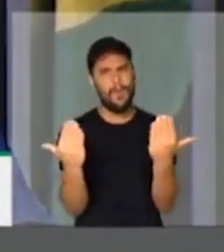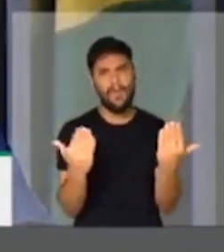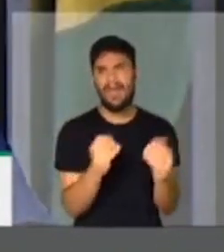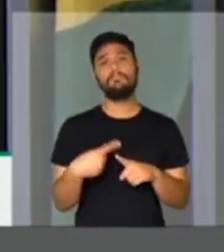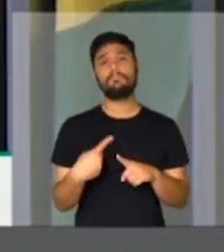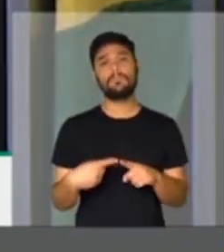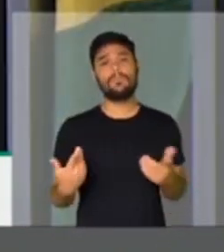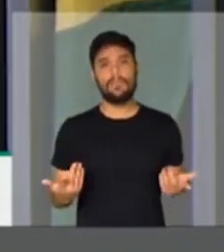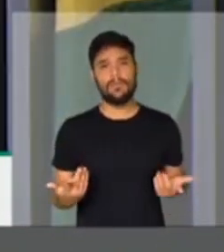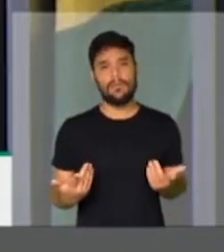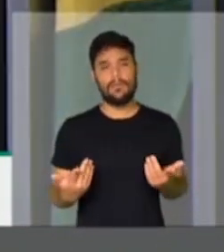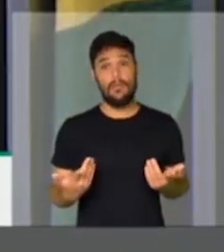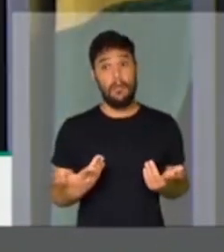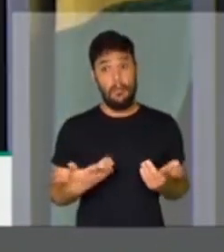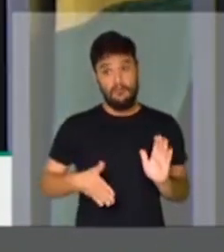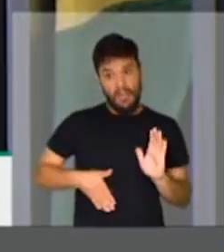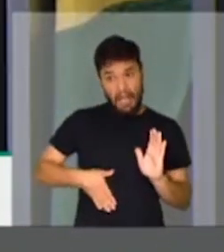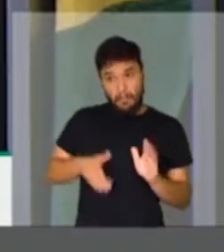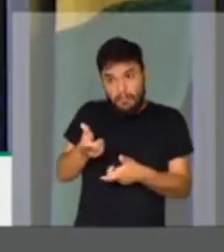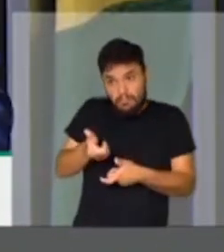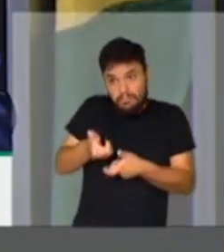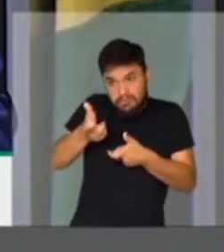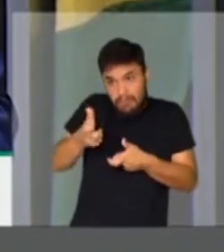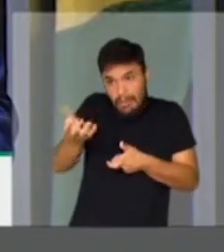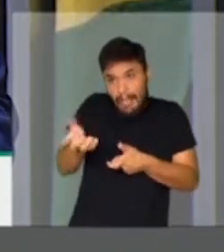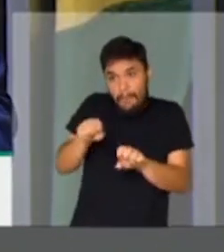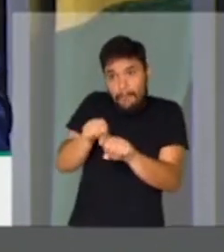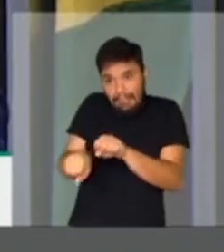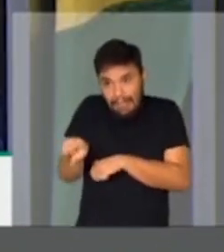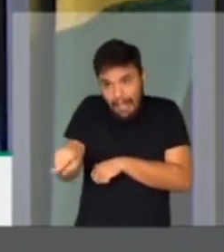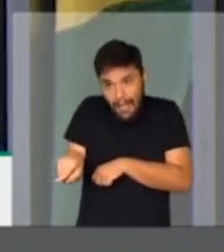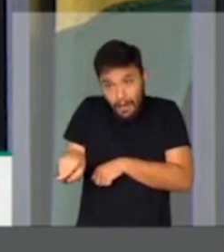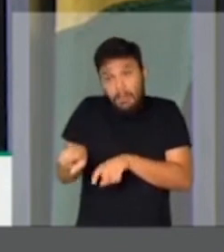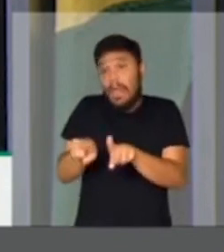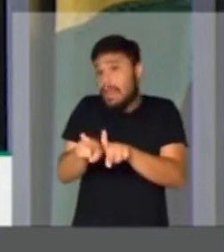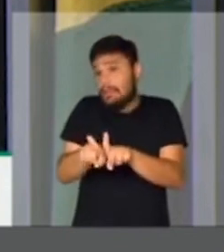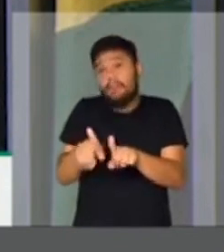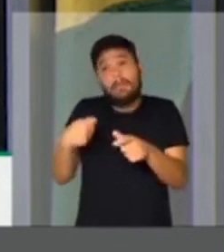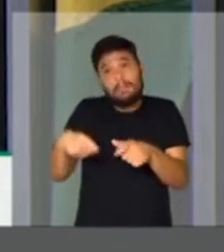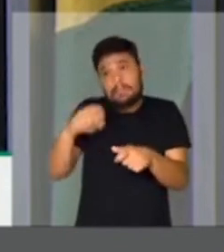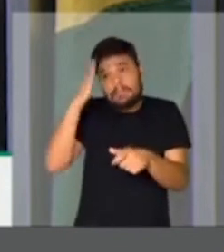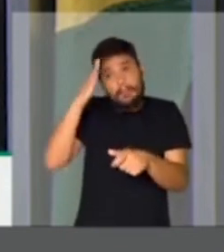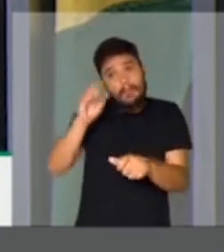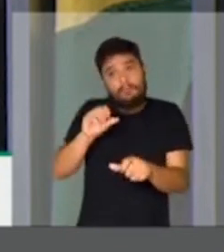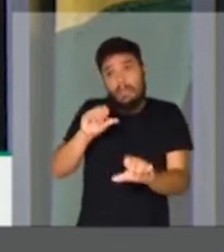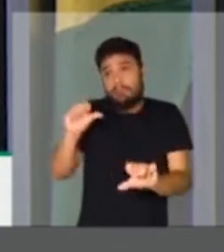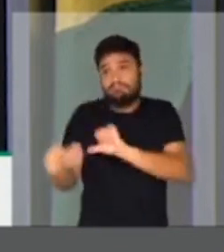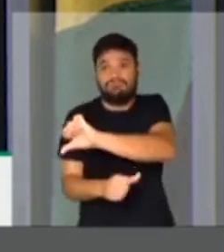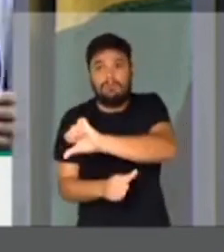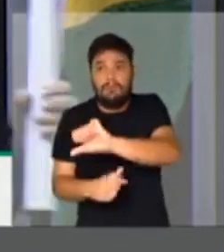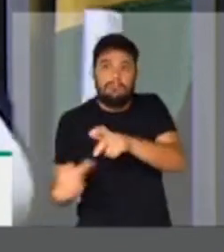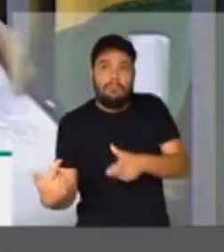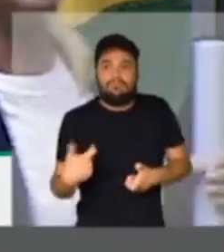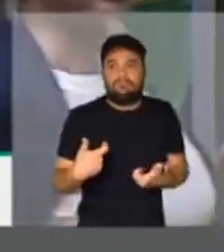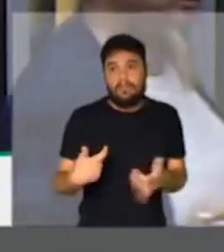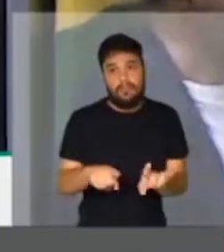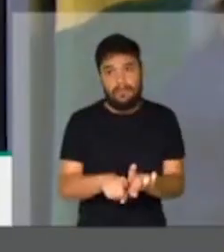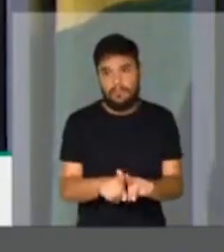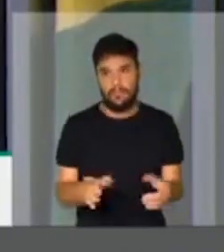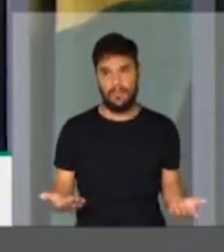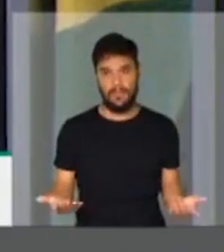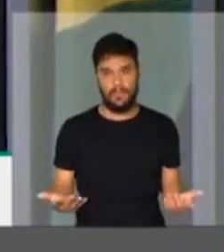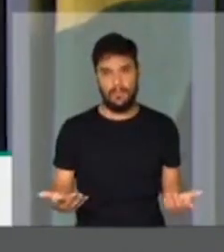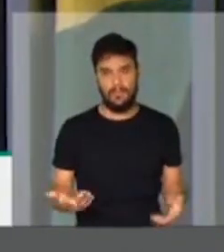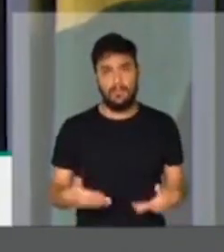inocente. Vagabundo que atira para matar tem que estar preparado para morrer. Então não é a vida de